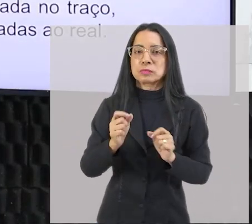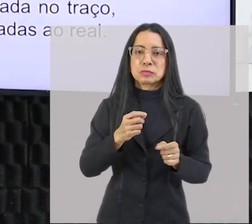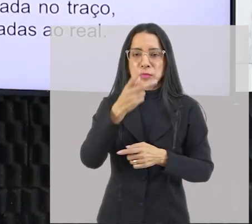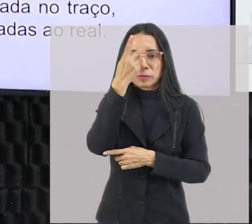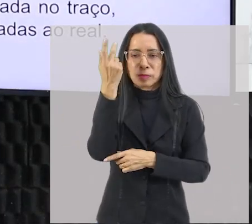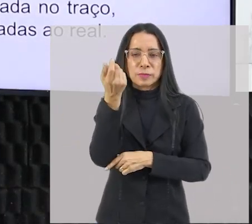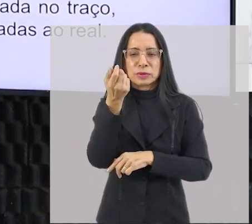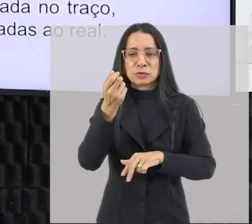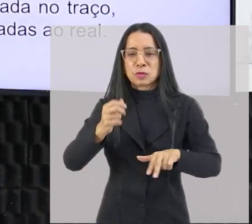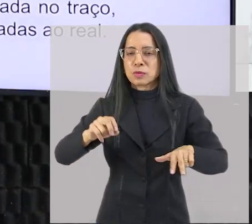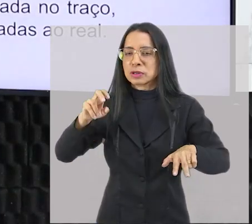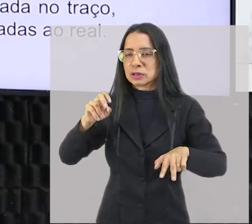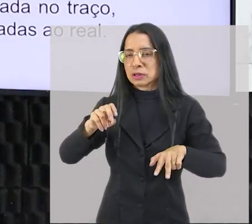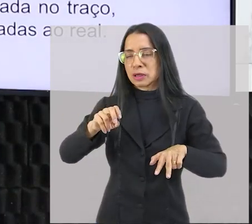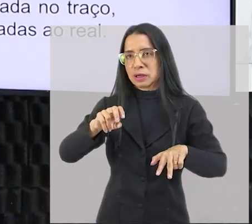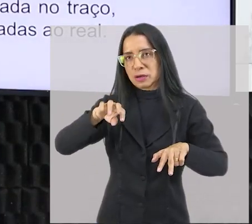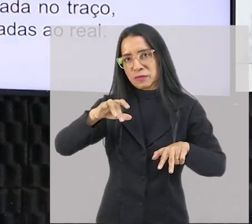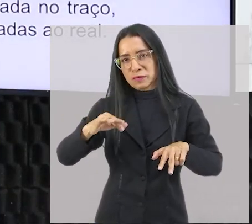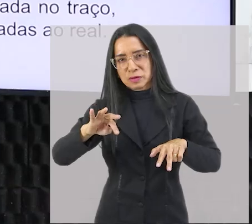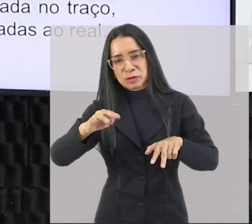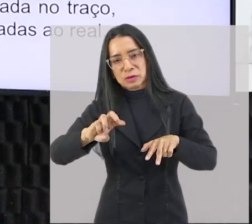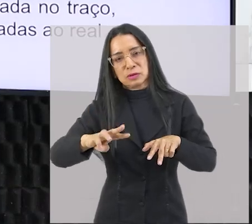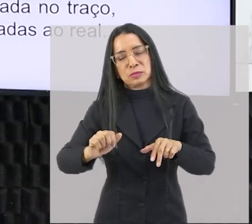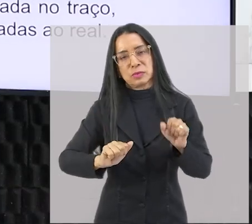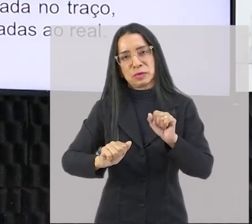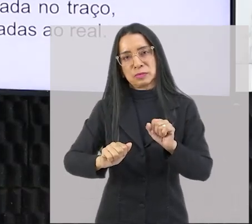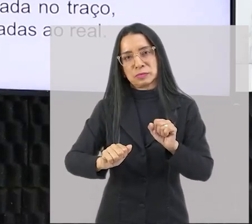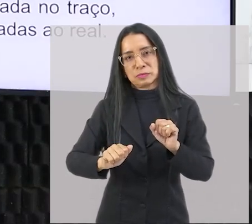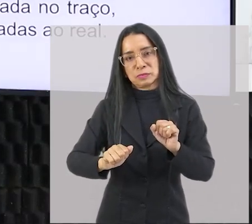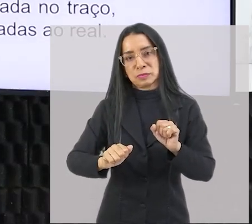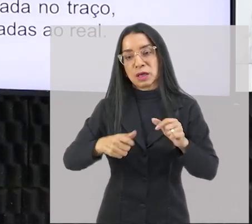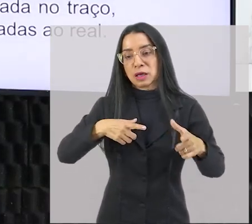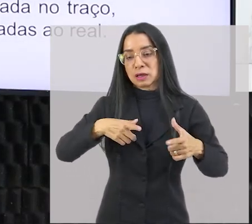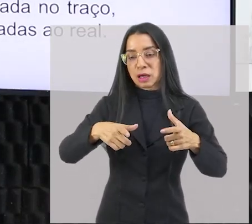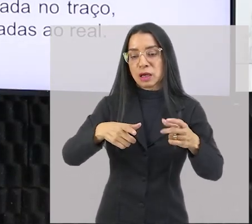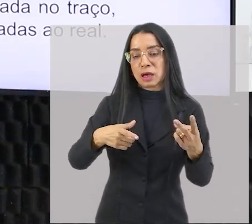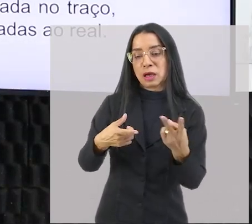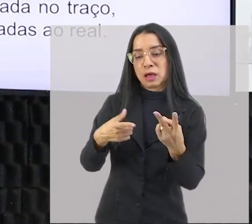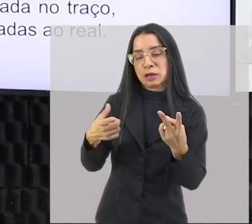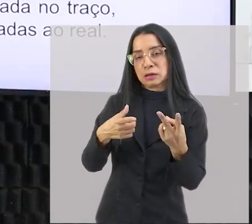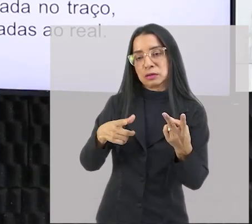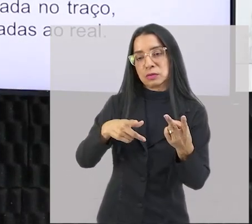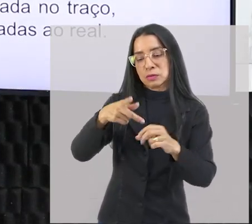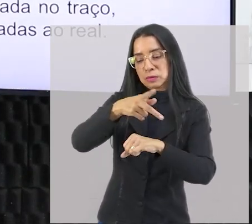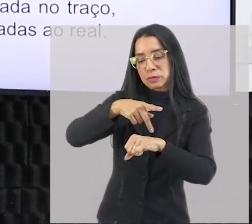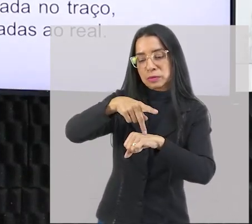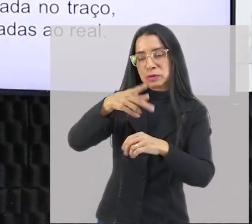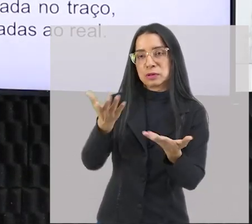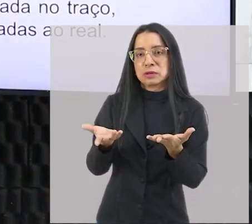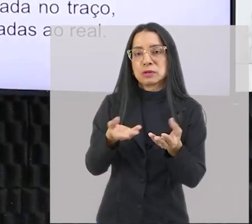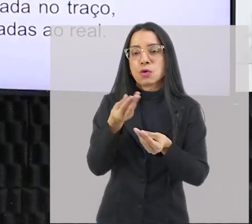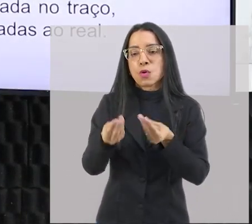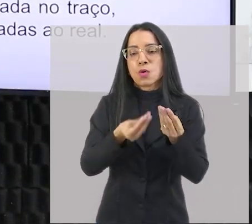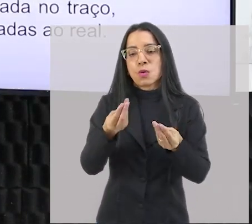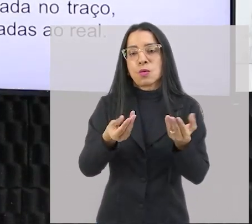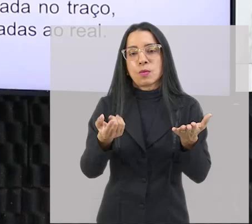guerra no Oriente Médio, a guerra entre a Ucrânia e a Rússia. Como é que essas pessoas, mental,